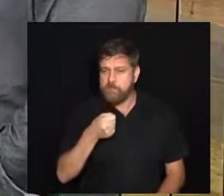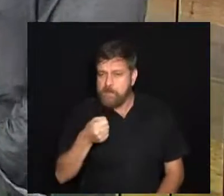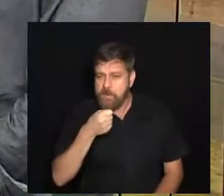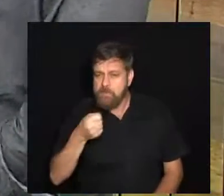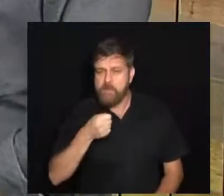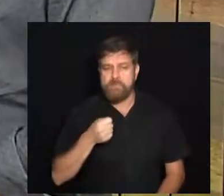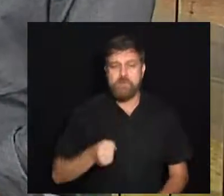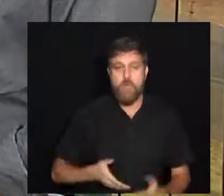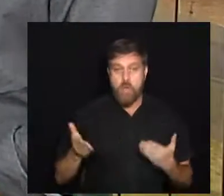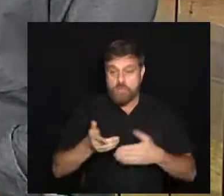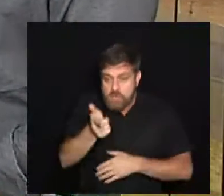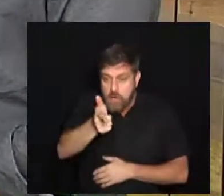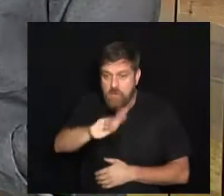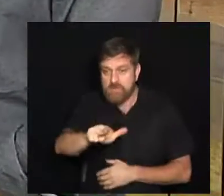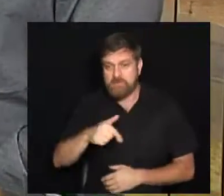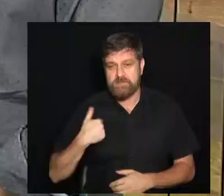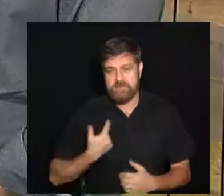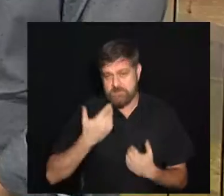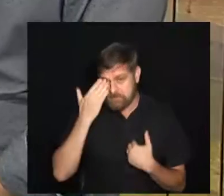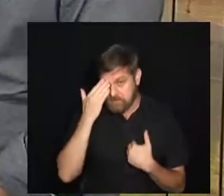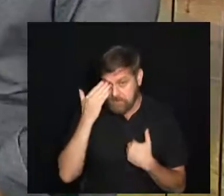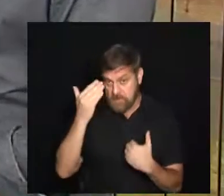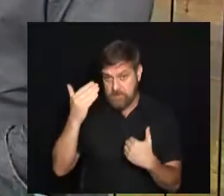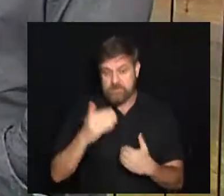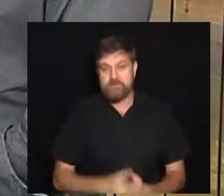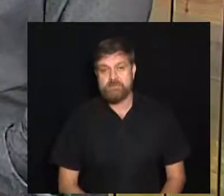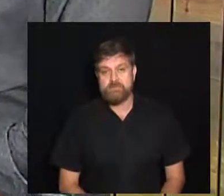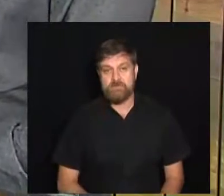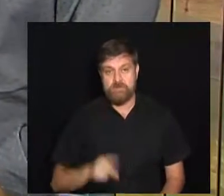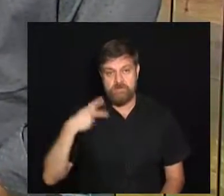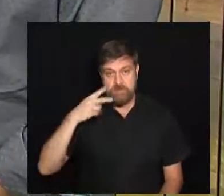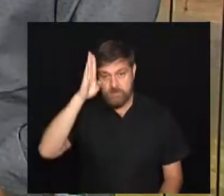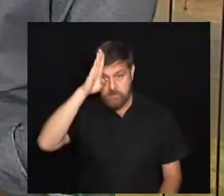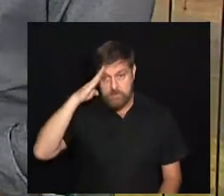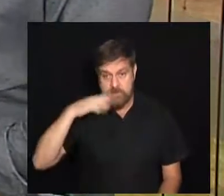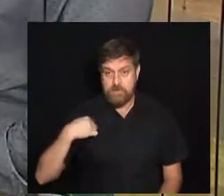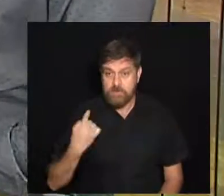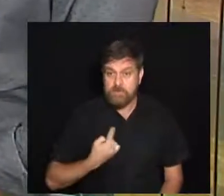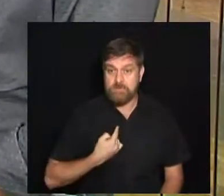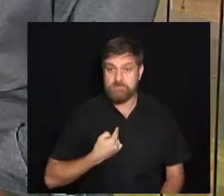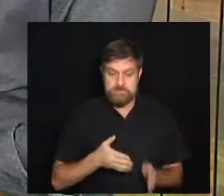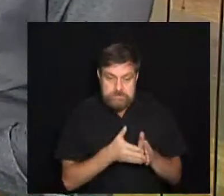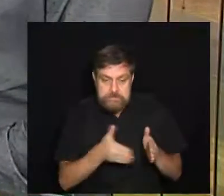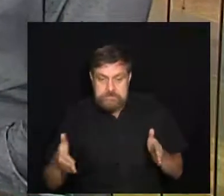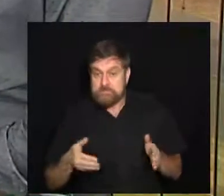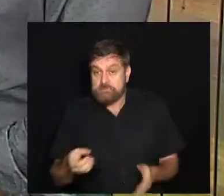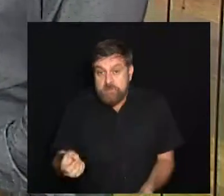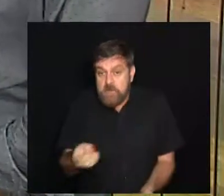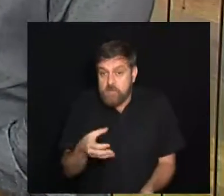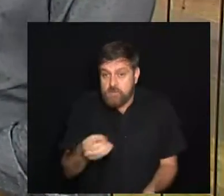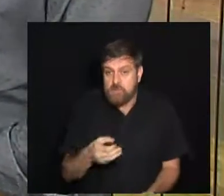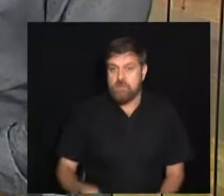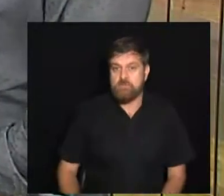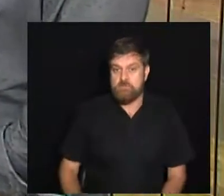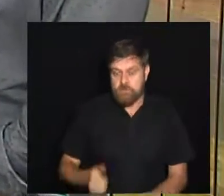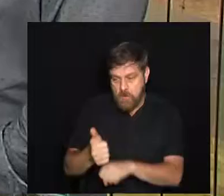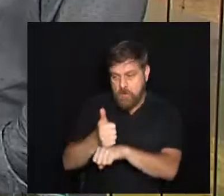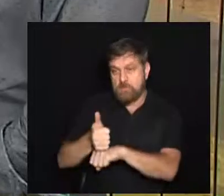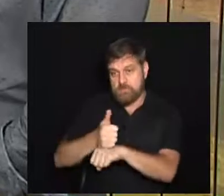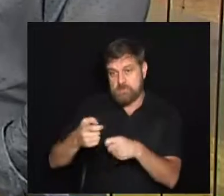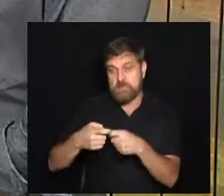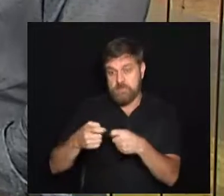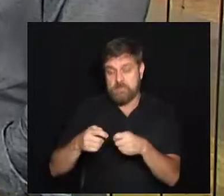entrevista com a mina hoje mais uma vez agradeço então a sua disponibilidade já que estamos vivendo uma coisa nova nova para vocês também